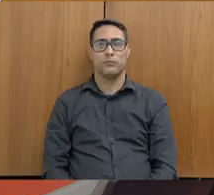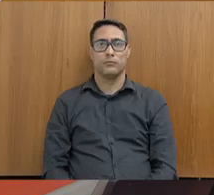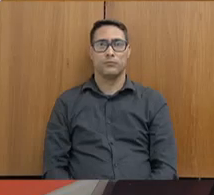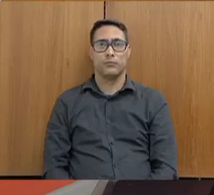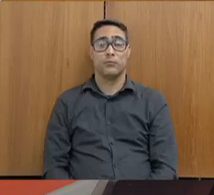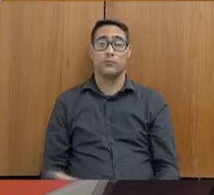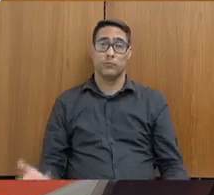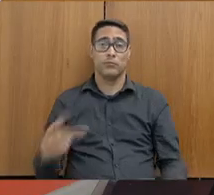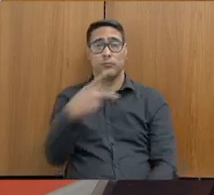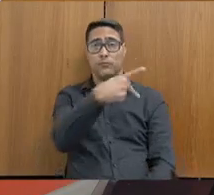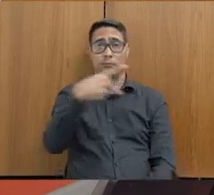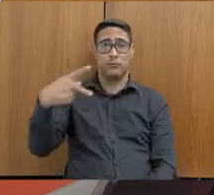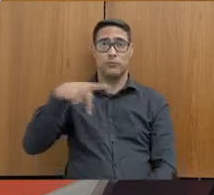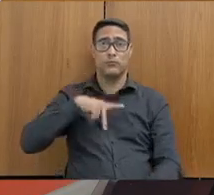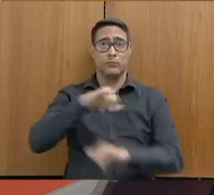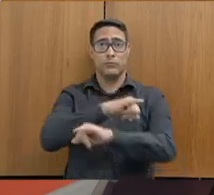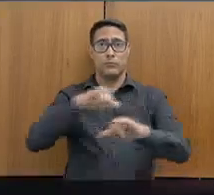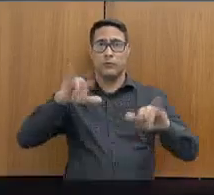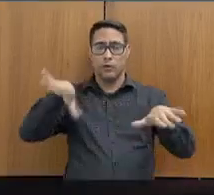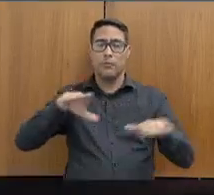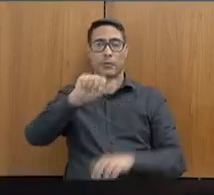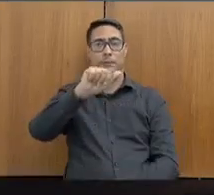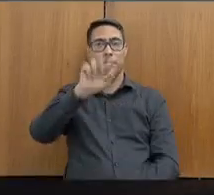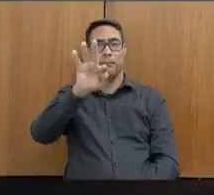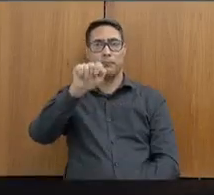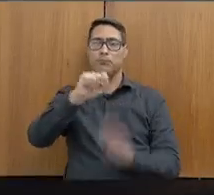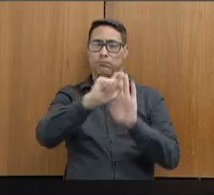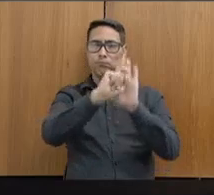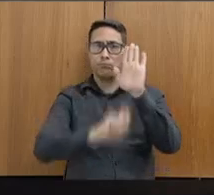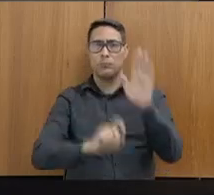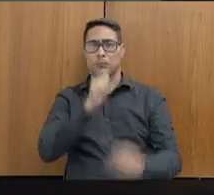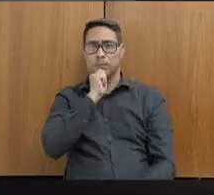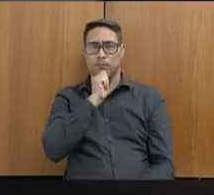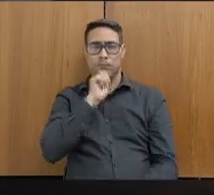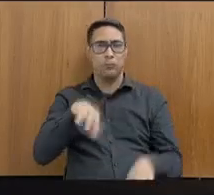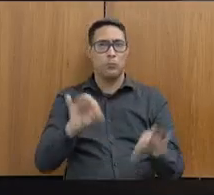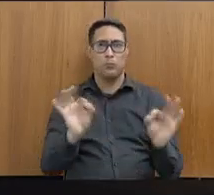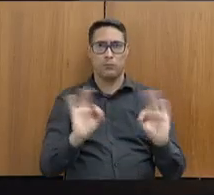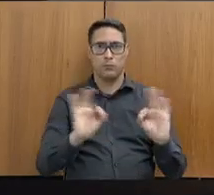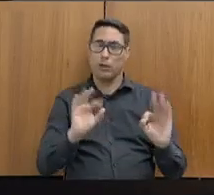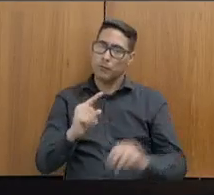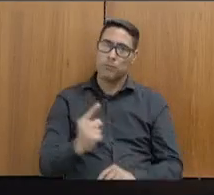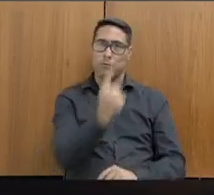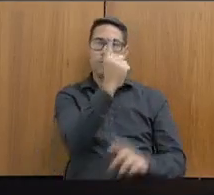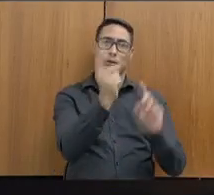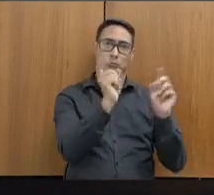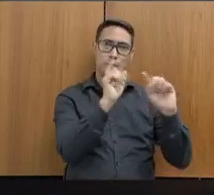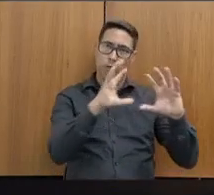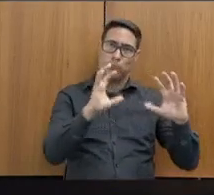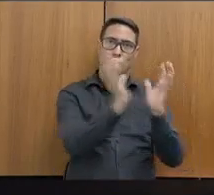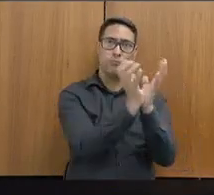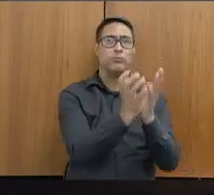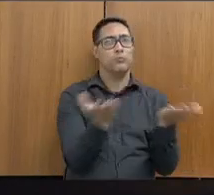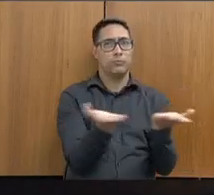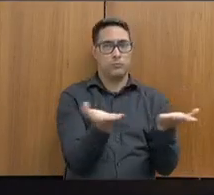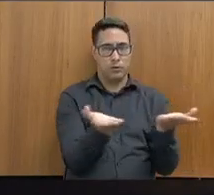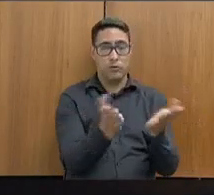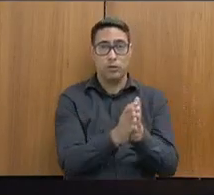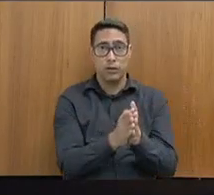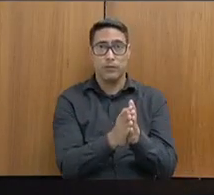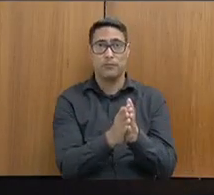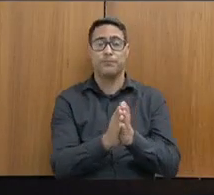O presidente se informa que não há ata a ser lida por se tratar da primeira reunião conjunta dessas comissões nessa sessão